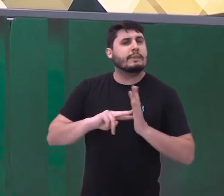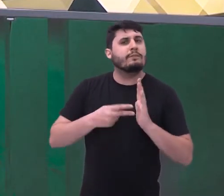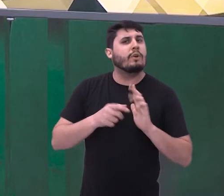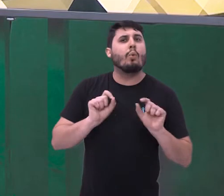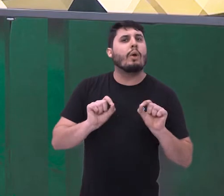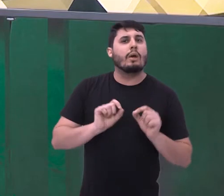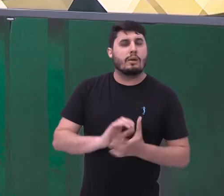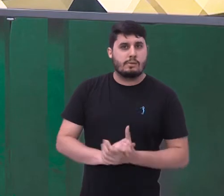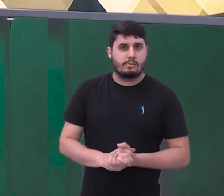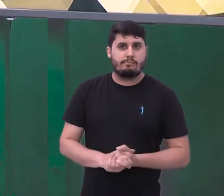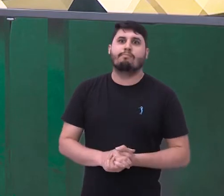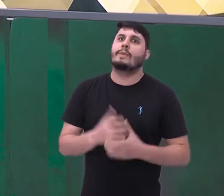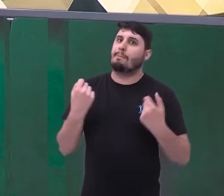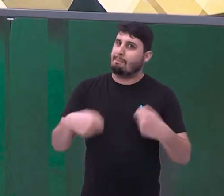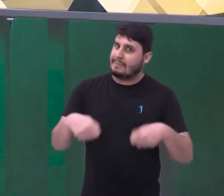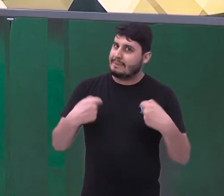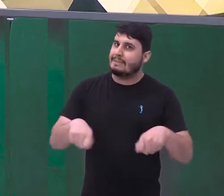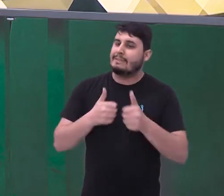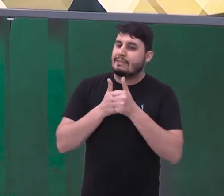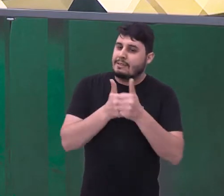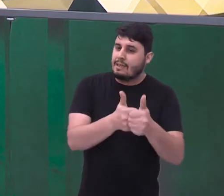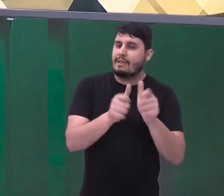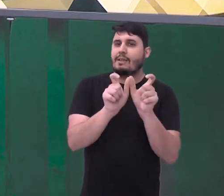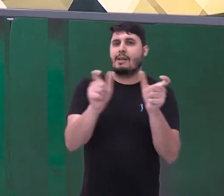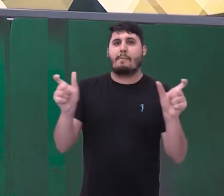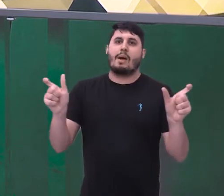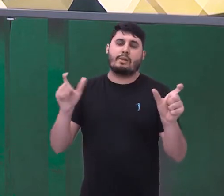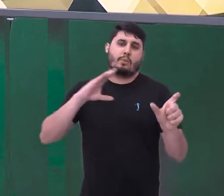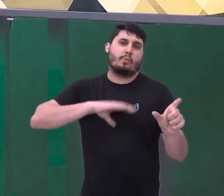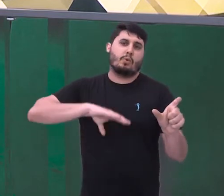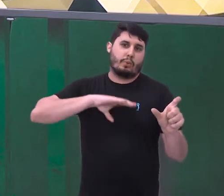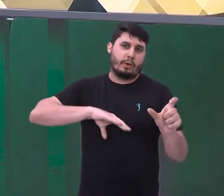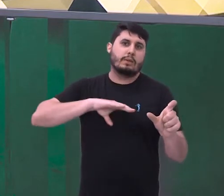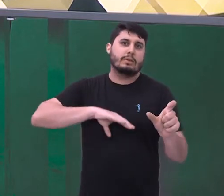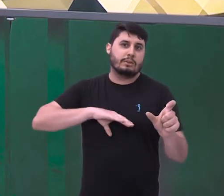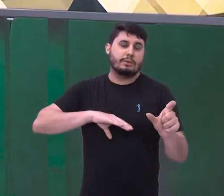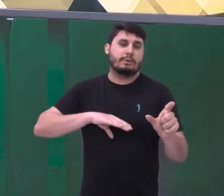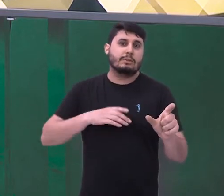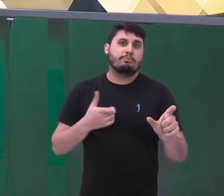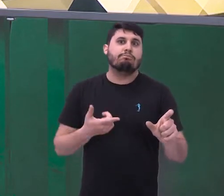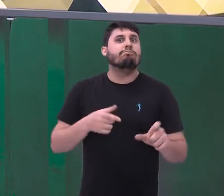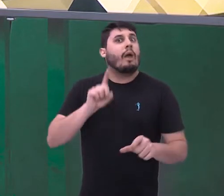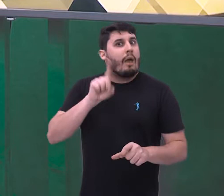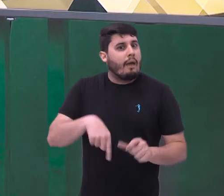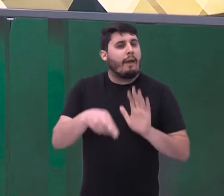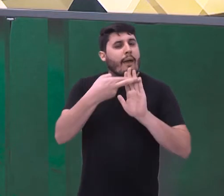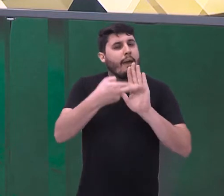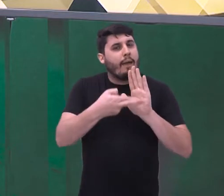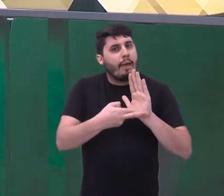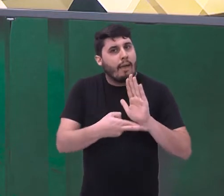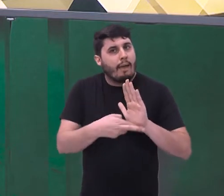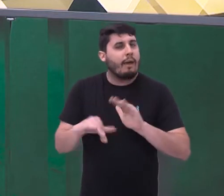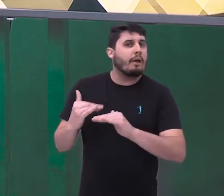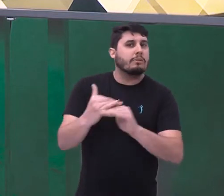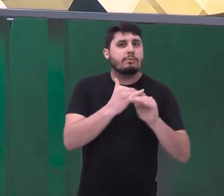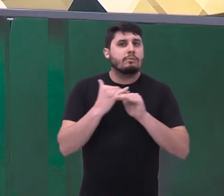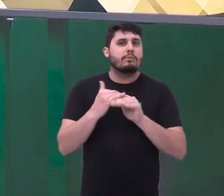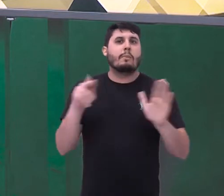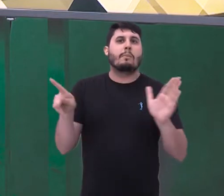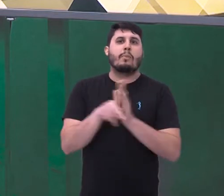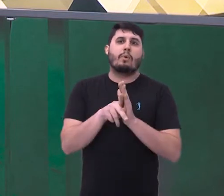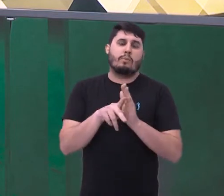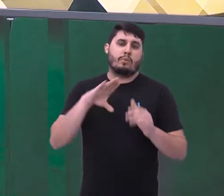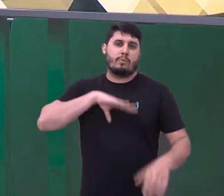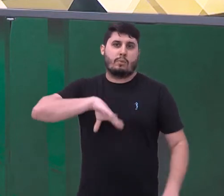usar a linguagem da gramática, o que está na gramática, que nós chamamos de normativa ou de norma